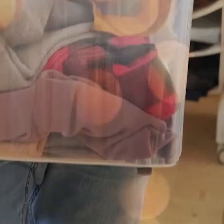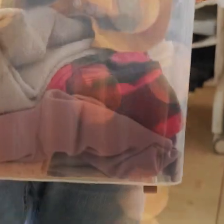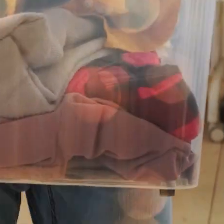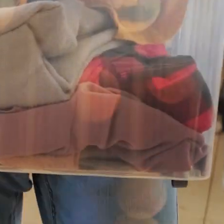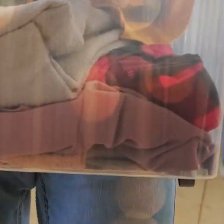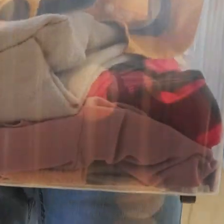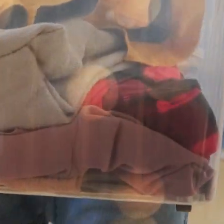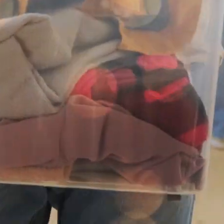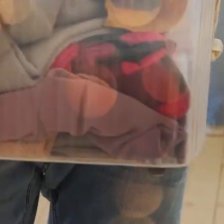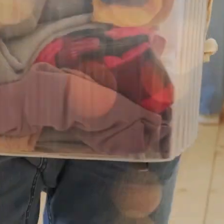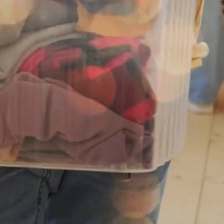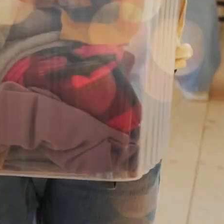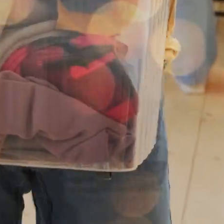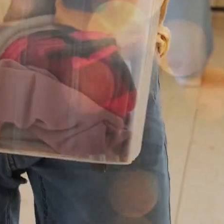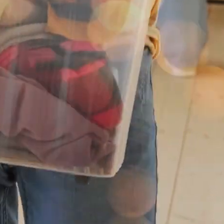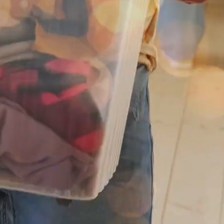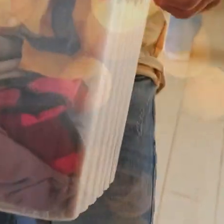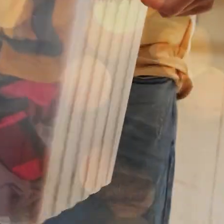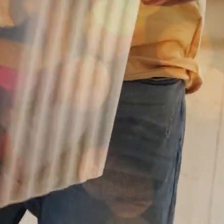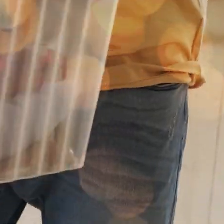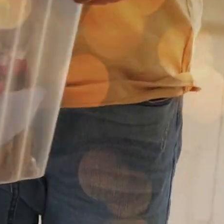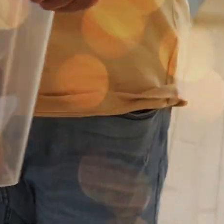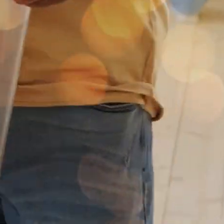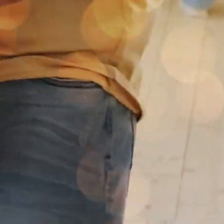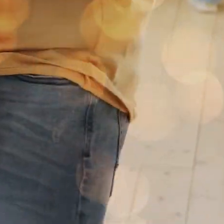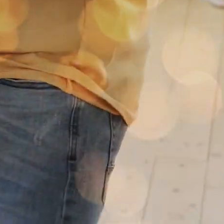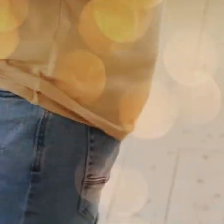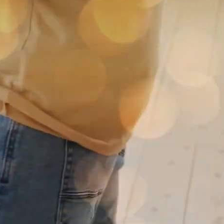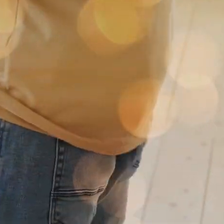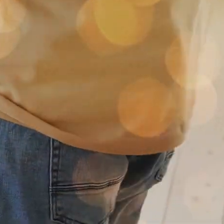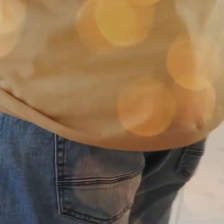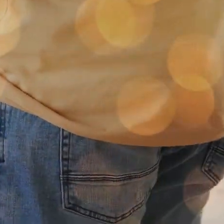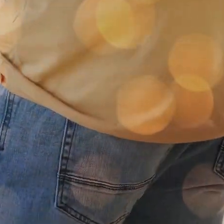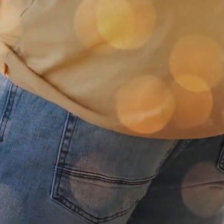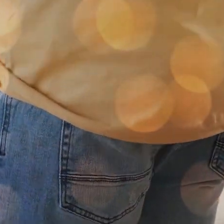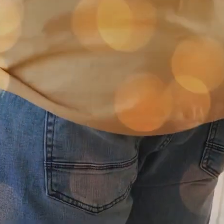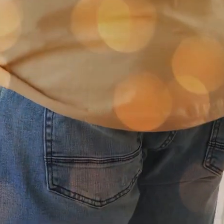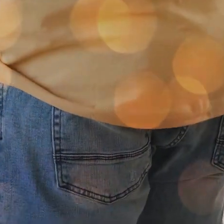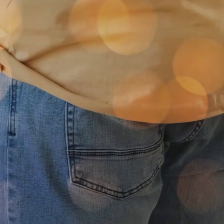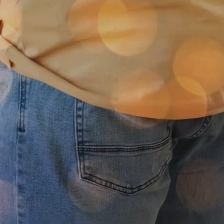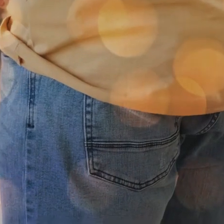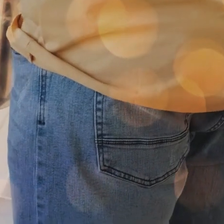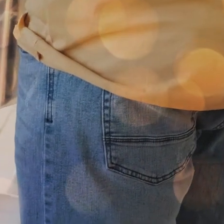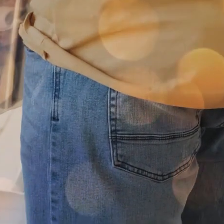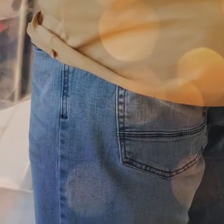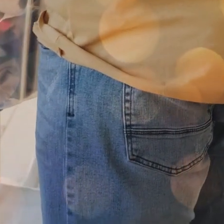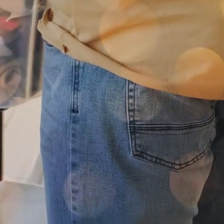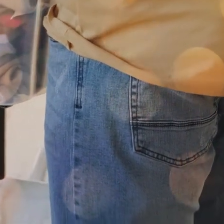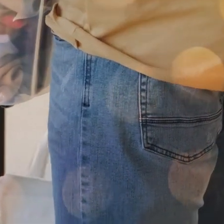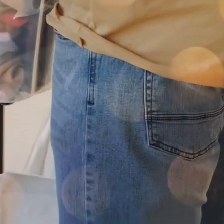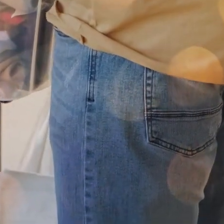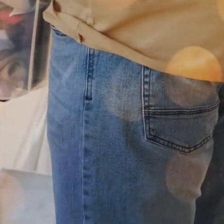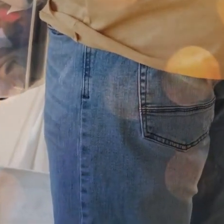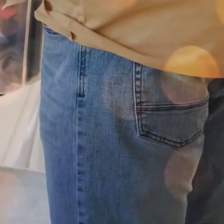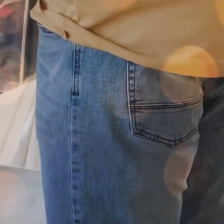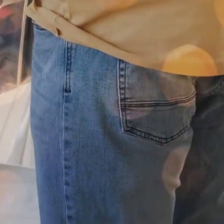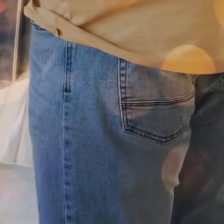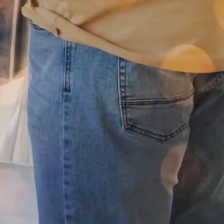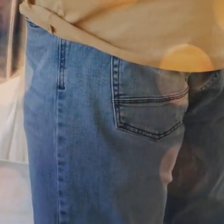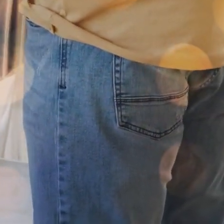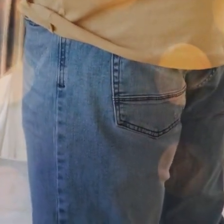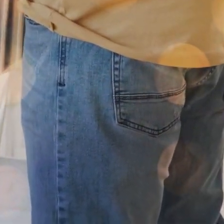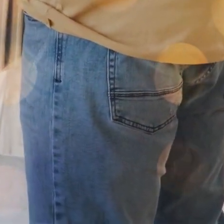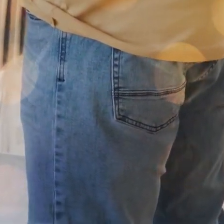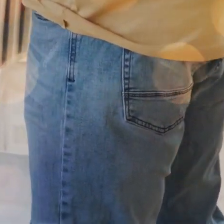Até dia 26 de maio, olhe seu armário. Participe